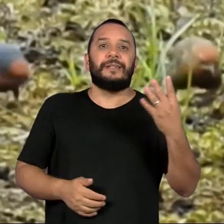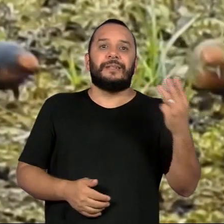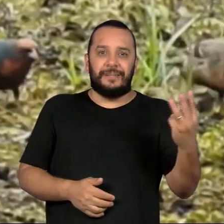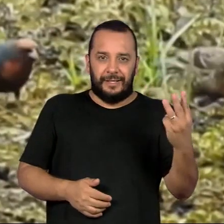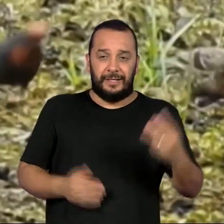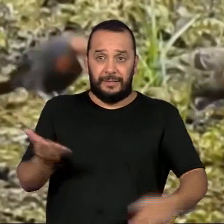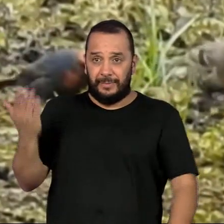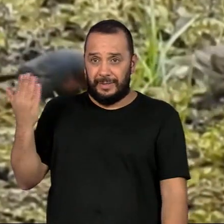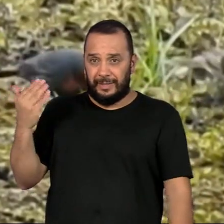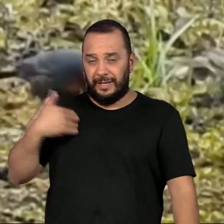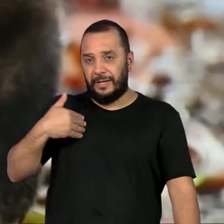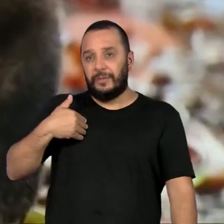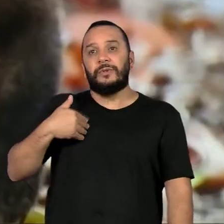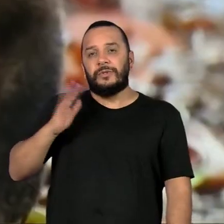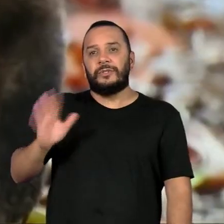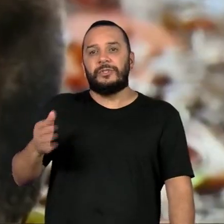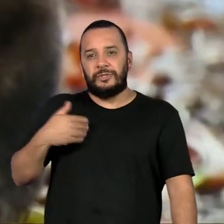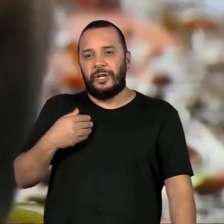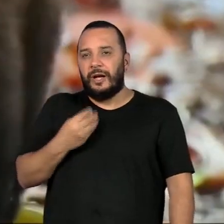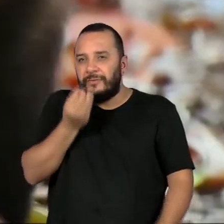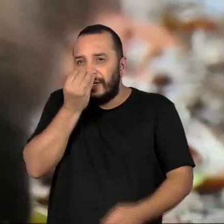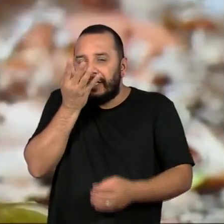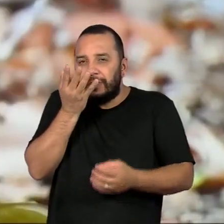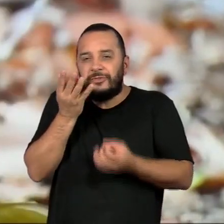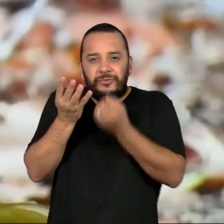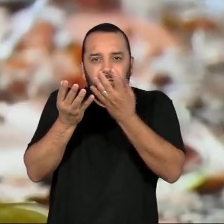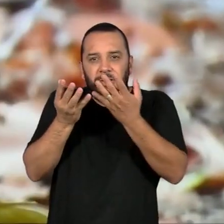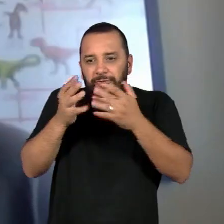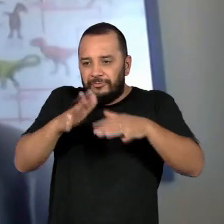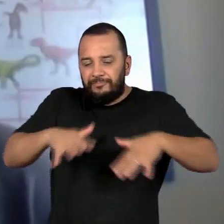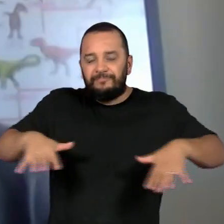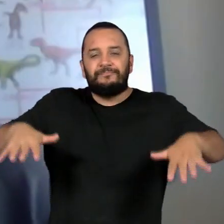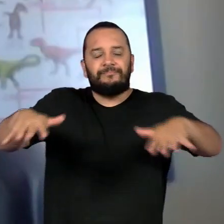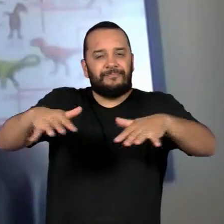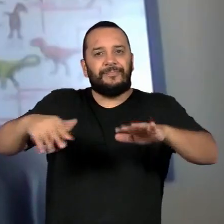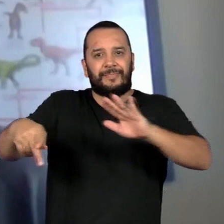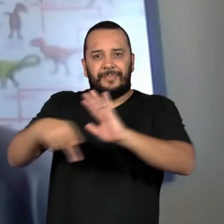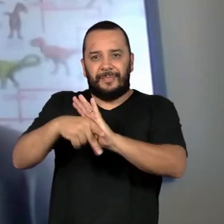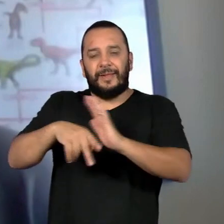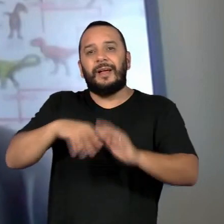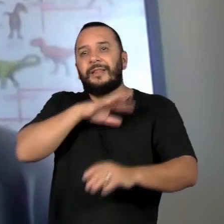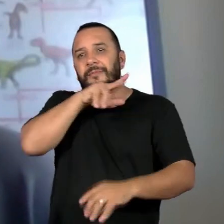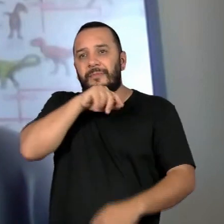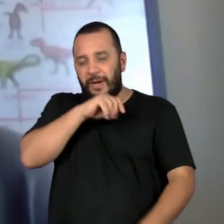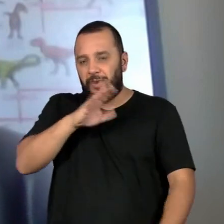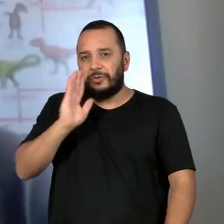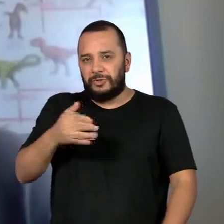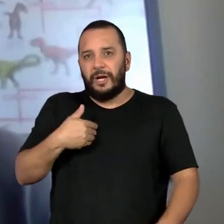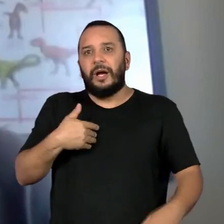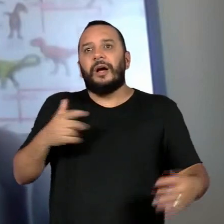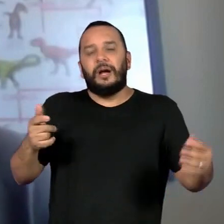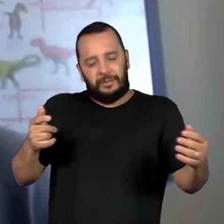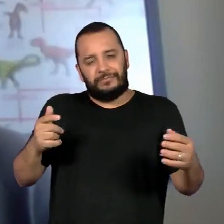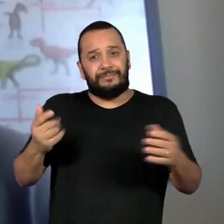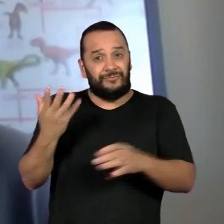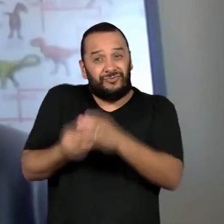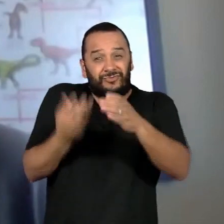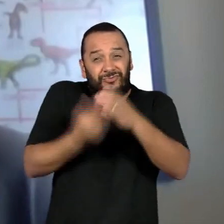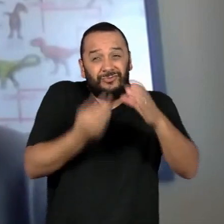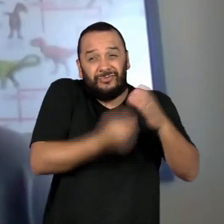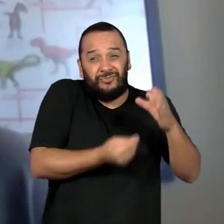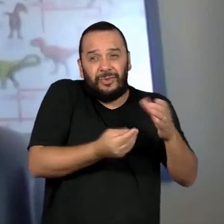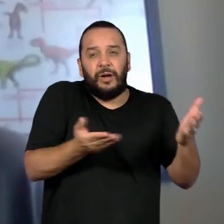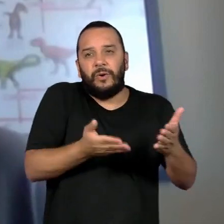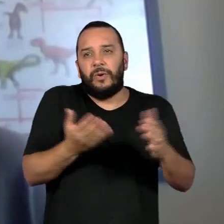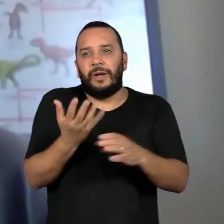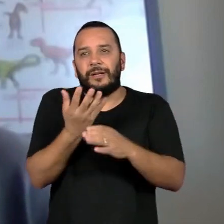de 9,8% para 9%. O maior número de espécies extintas, o maior número de espécies criticamente em perigo, né, das diversas